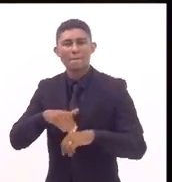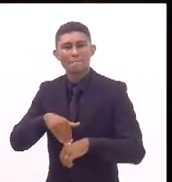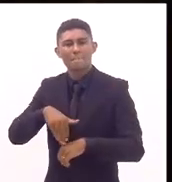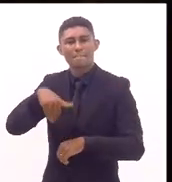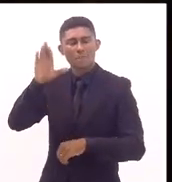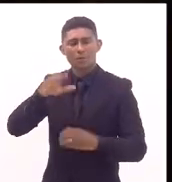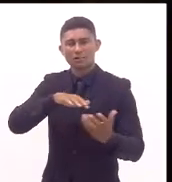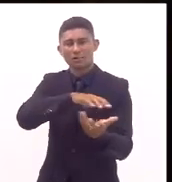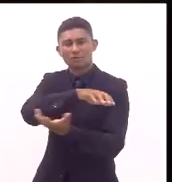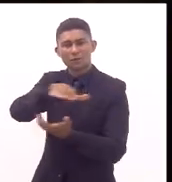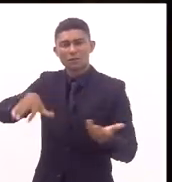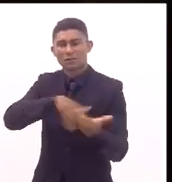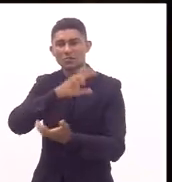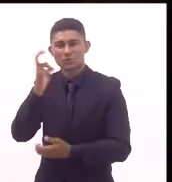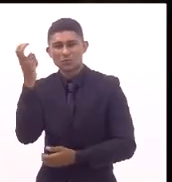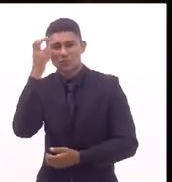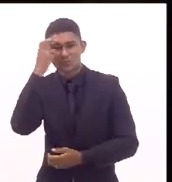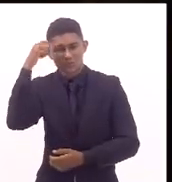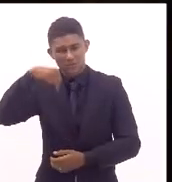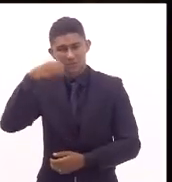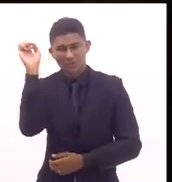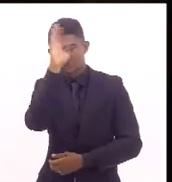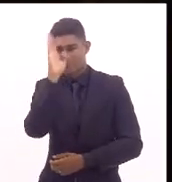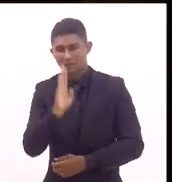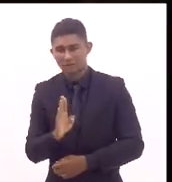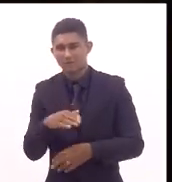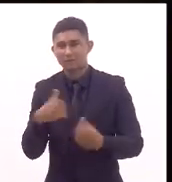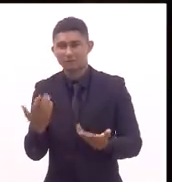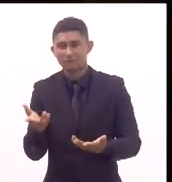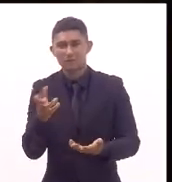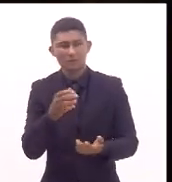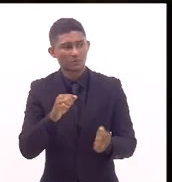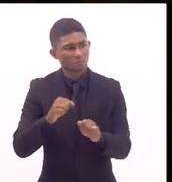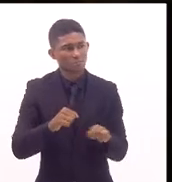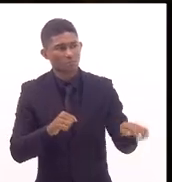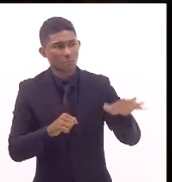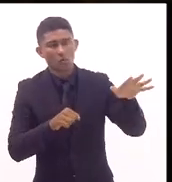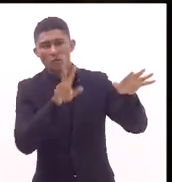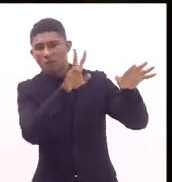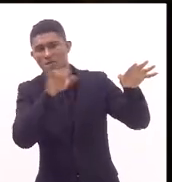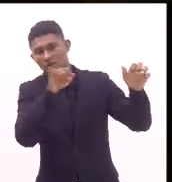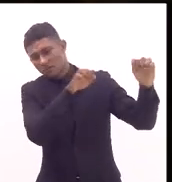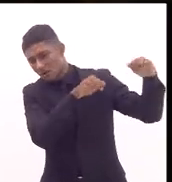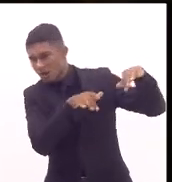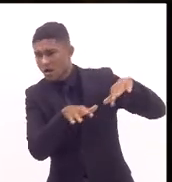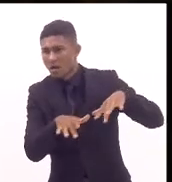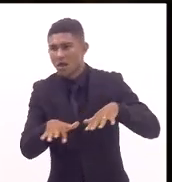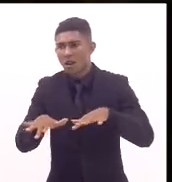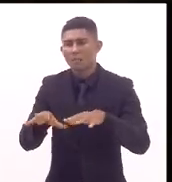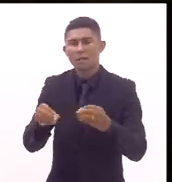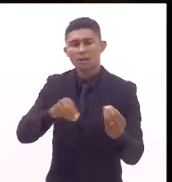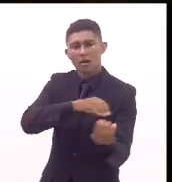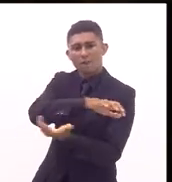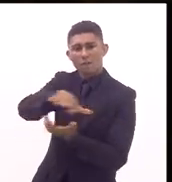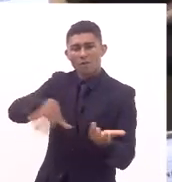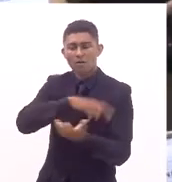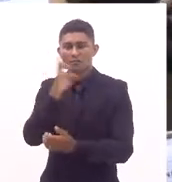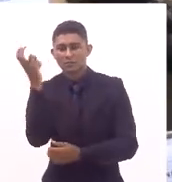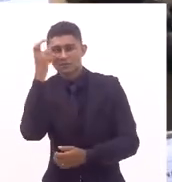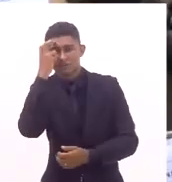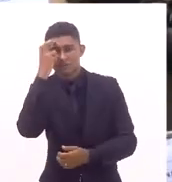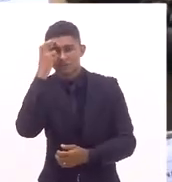revolução cultural desse país o morro vai descer mas pode descer para fazer a revolução cultural